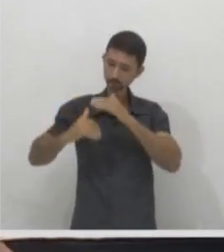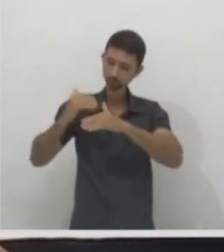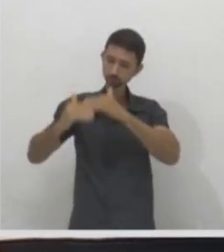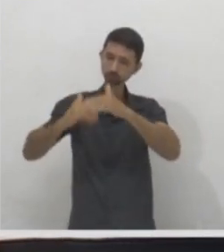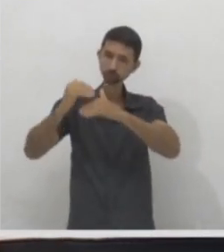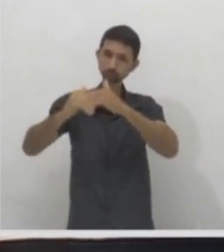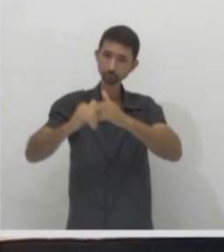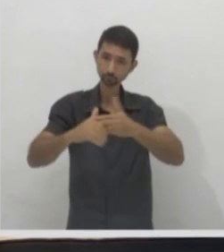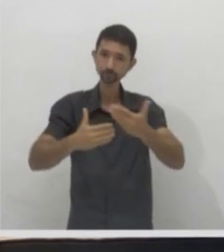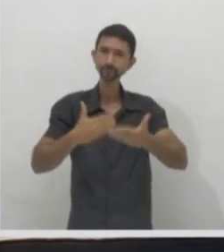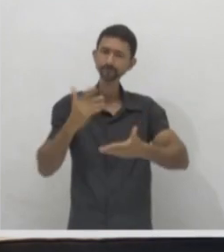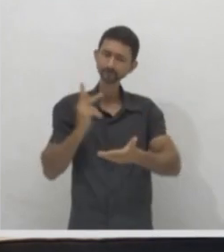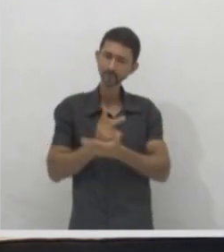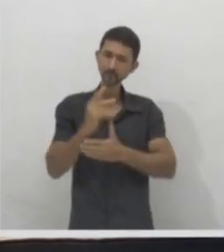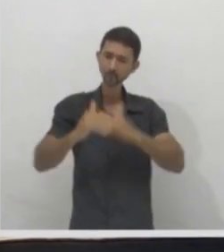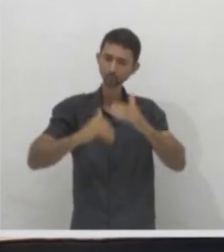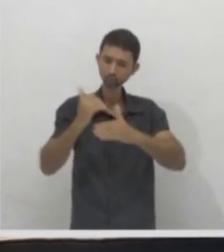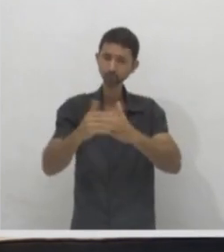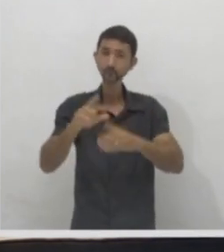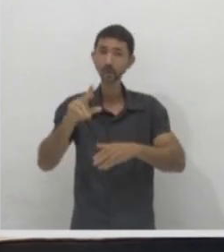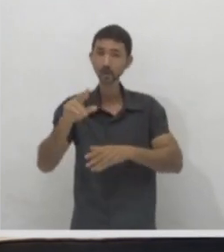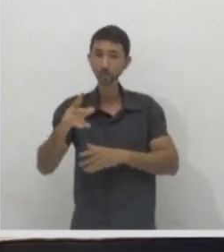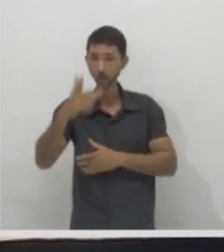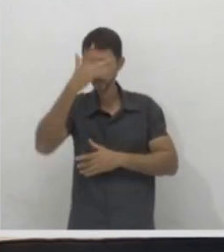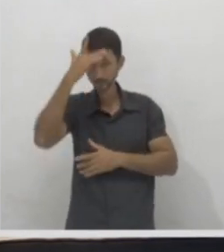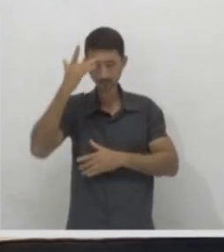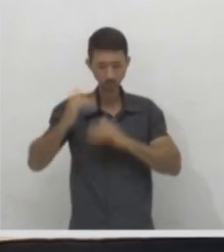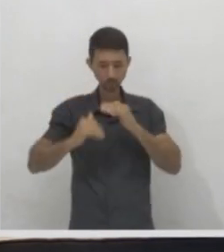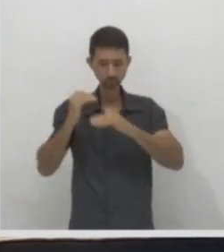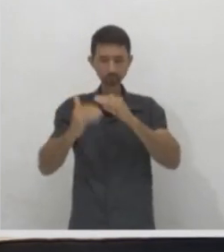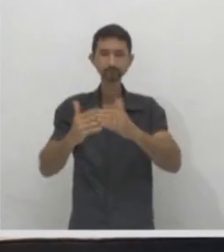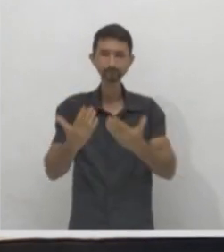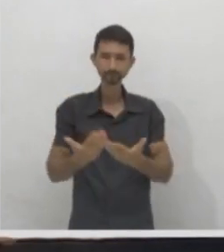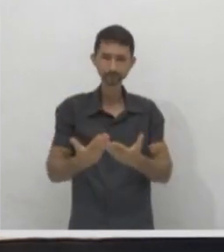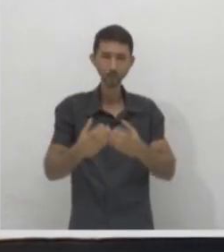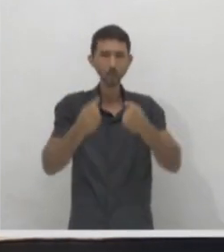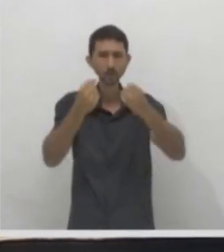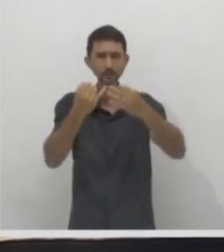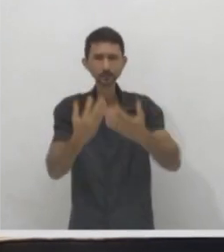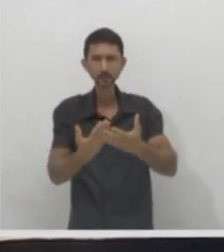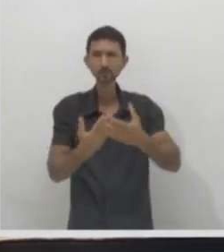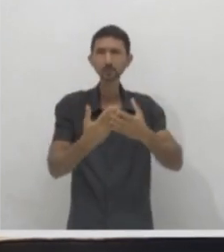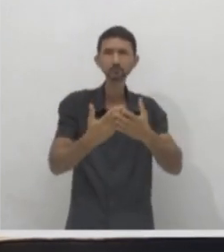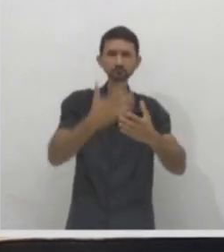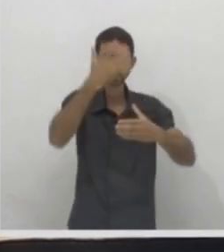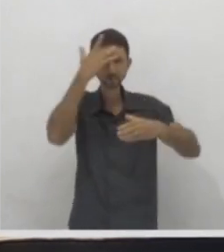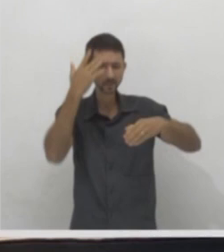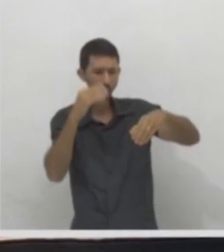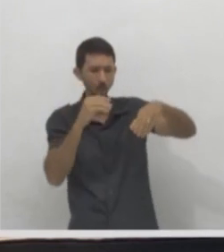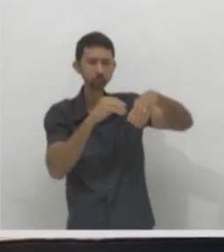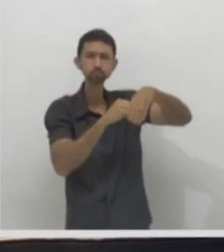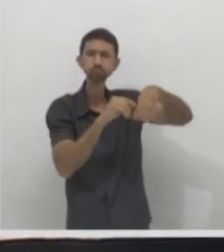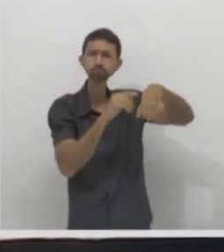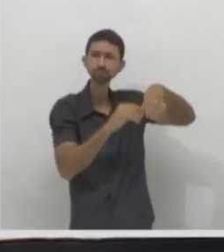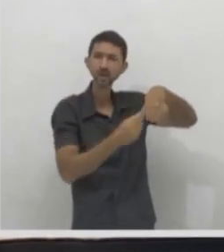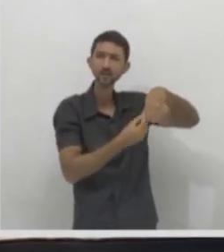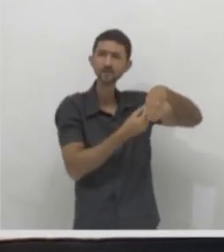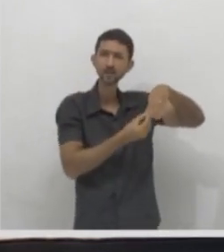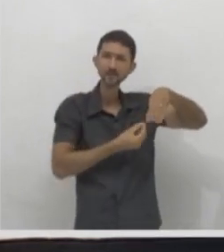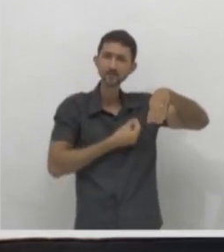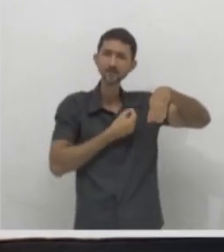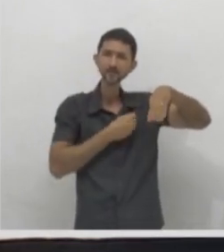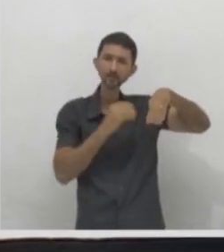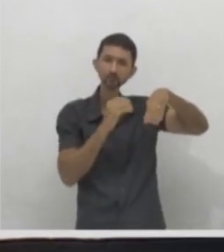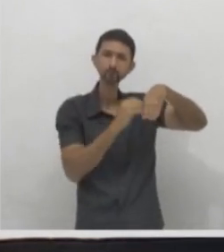como está em desenvolvimento a raça humana. Bem, quando nós falamos em homem das cavernas, está ultrapassado, porque